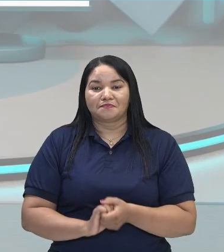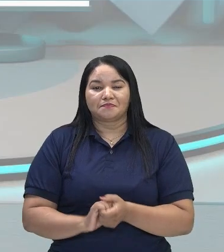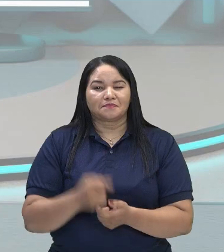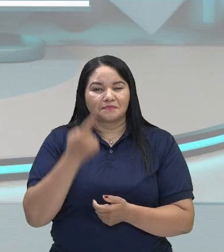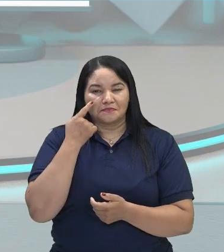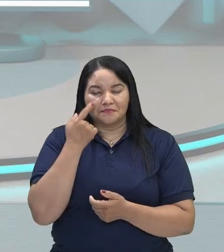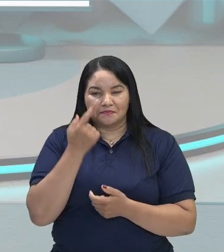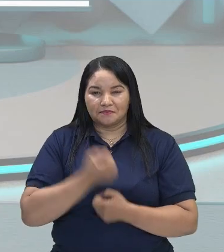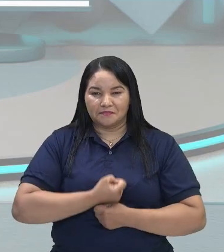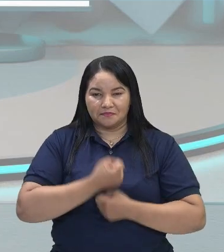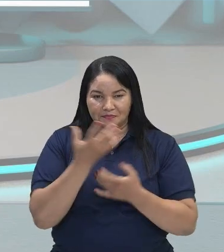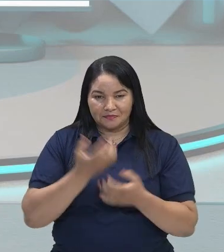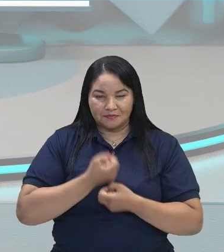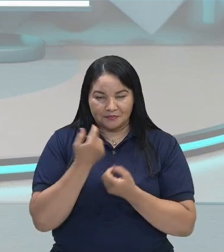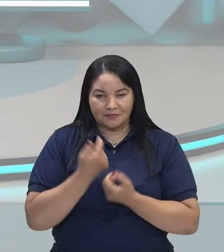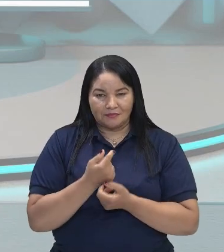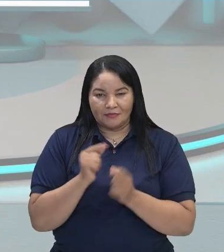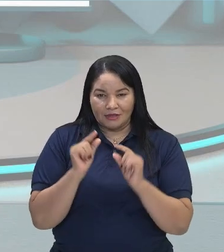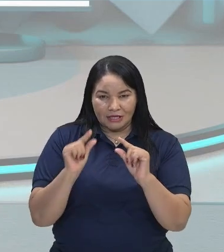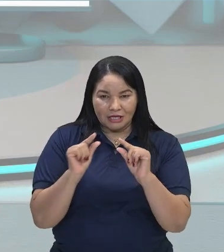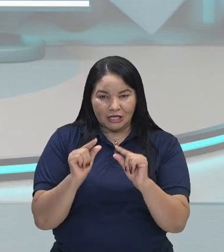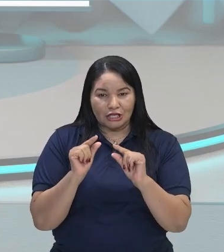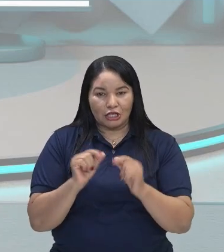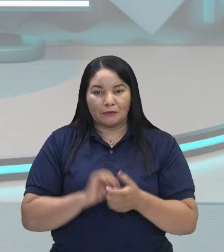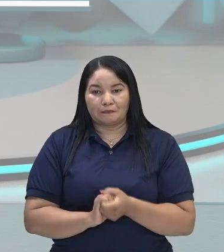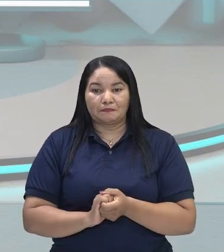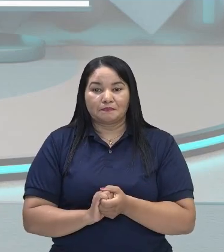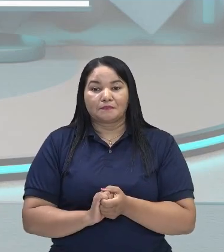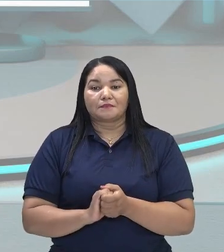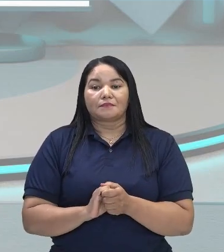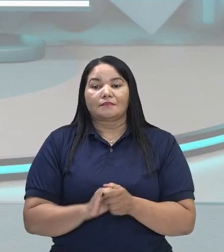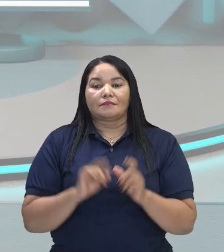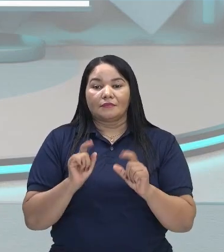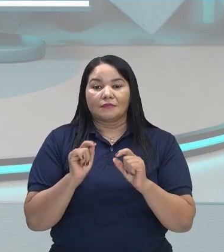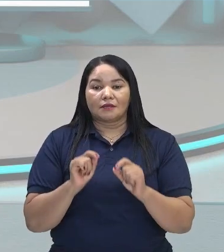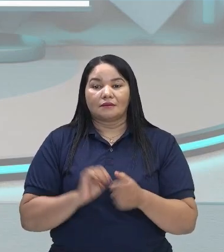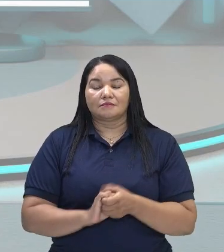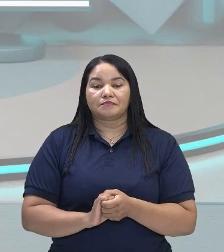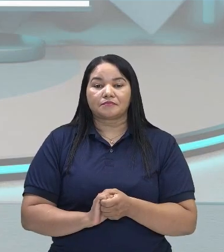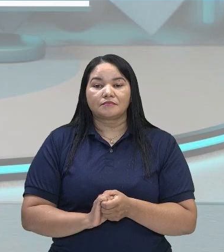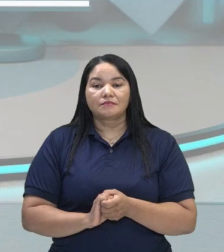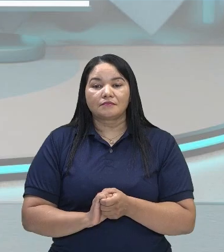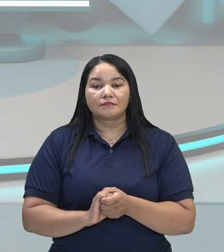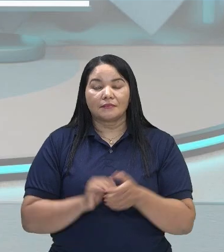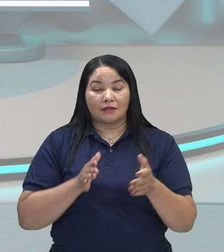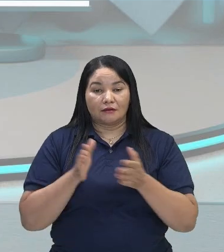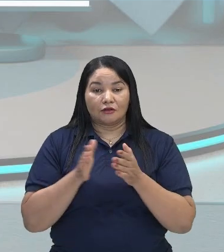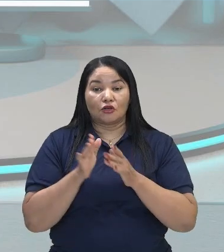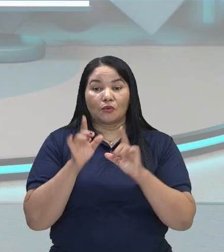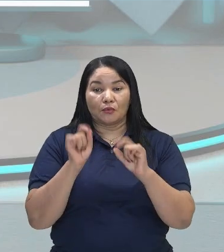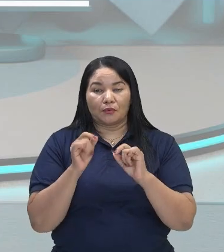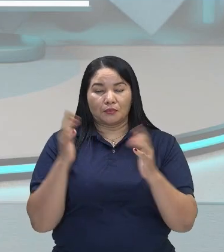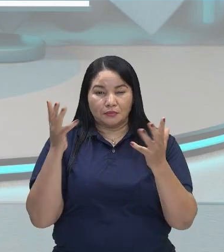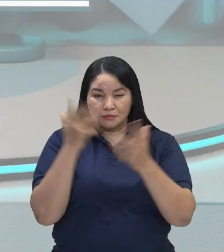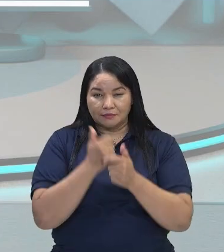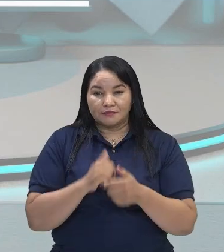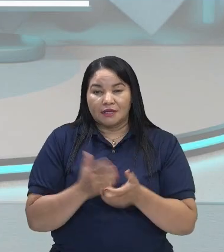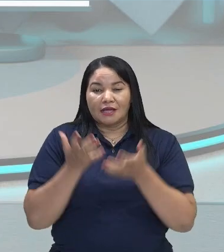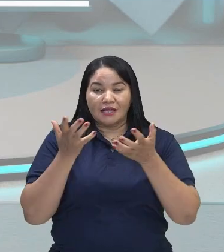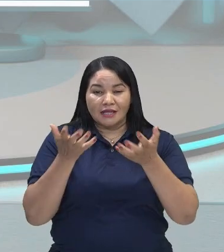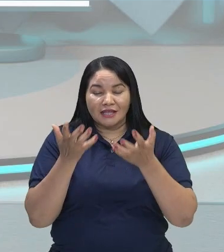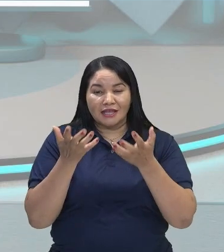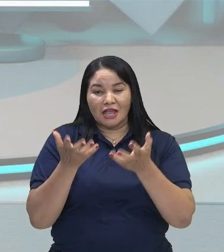de uma obra, Ode Bucólica. Vamos ver? Eu quero, nesta